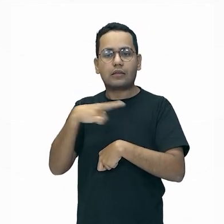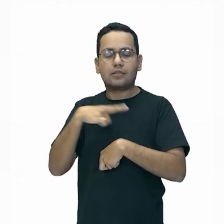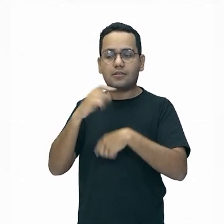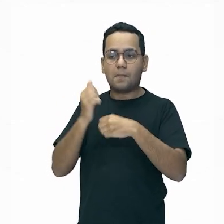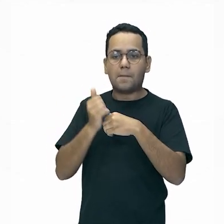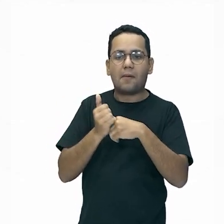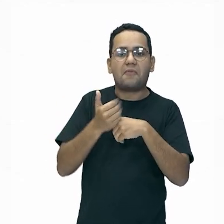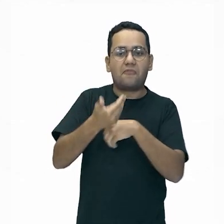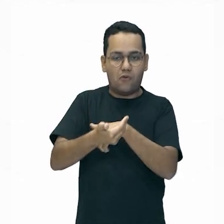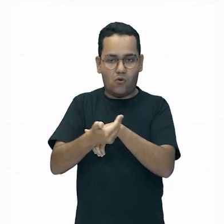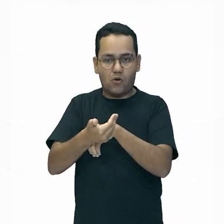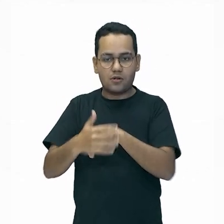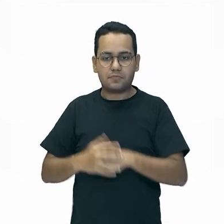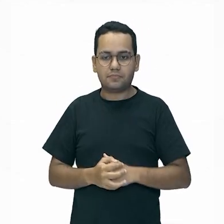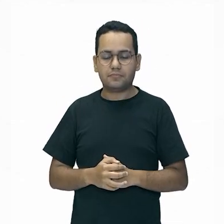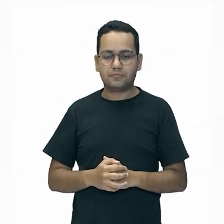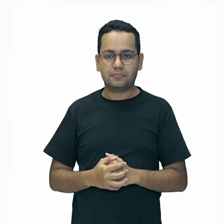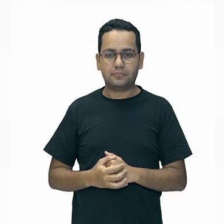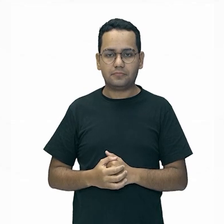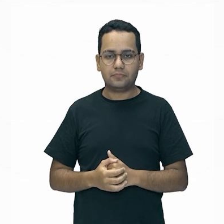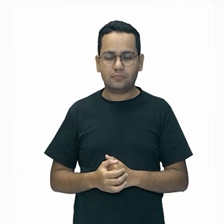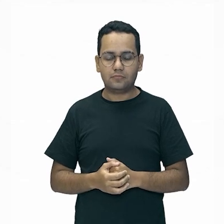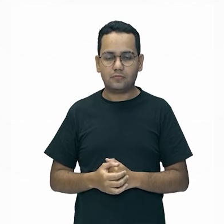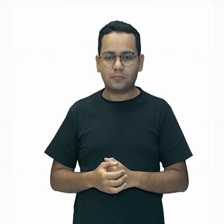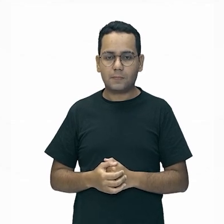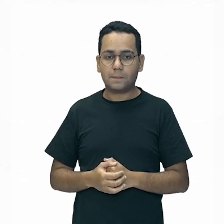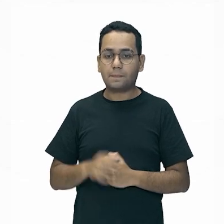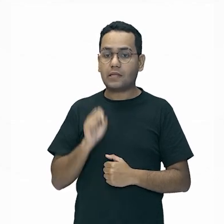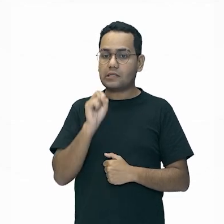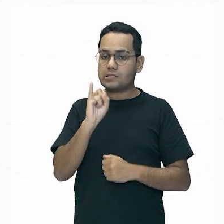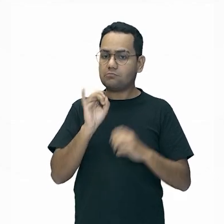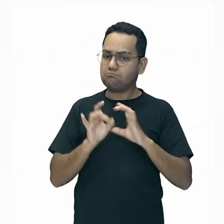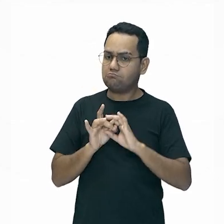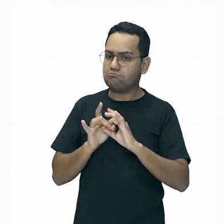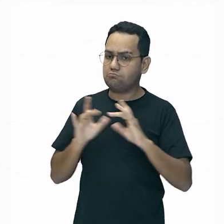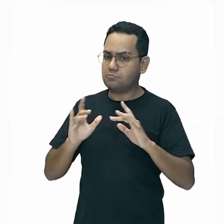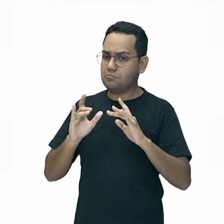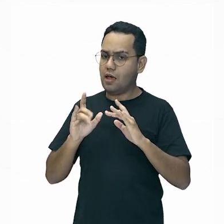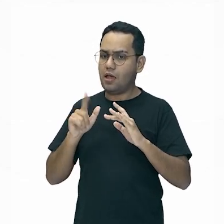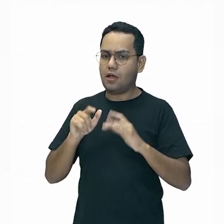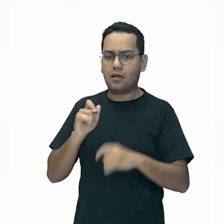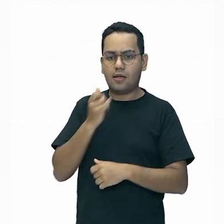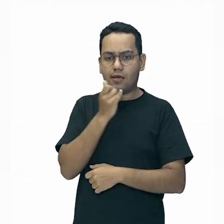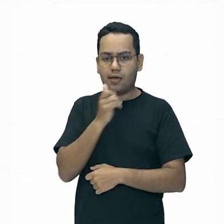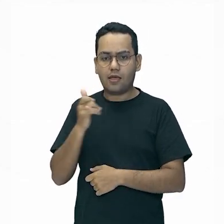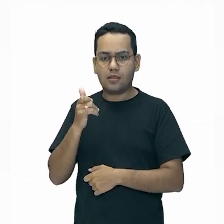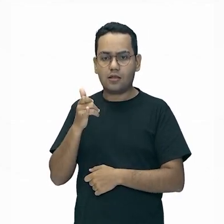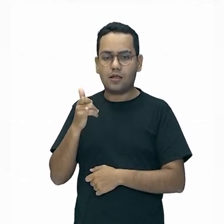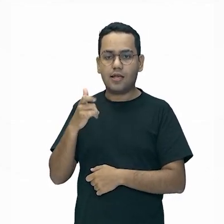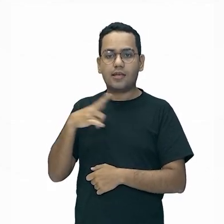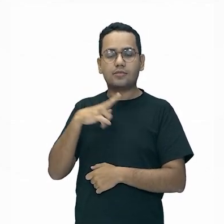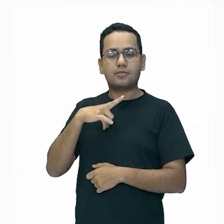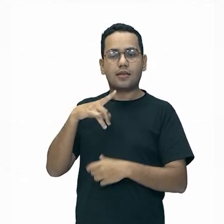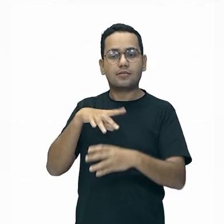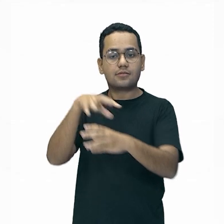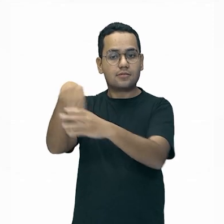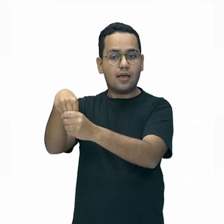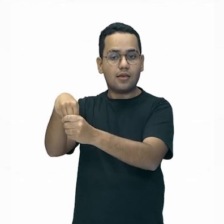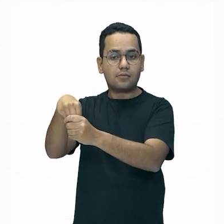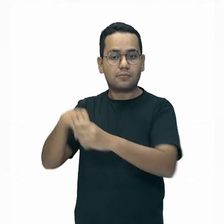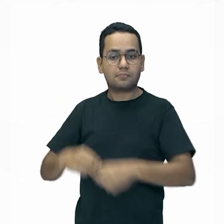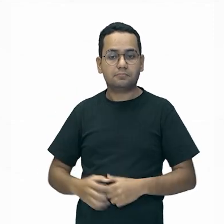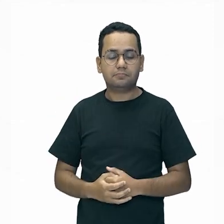externa. E quando ele libera energia, ele vai para uma camada mais interna, tá,